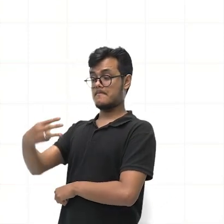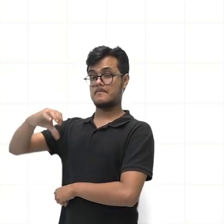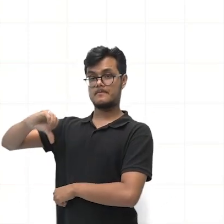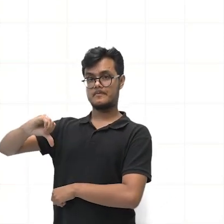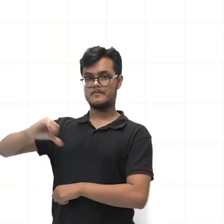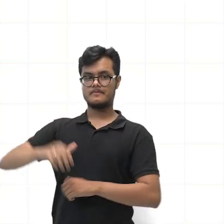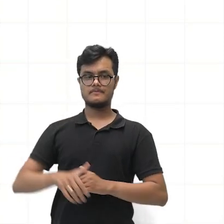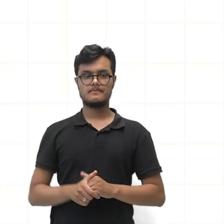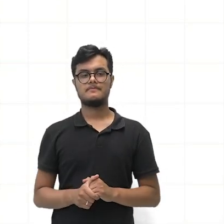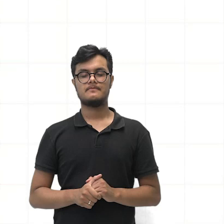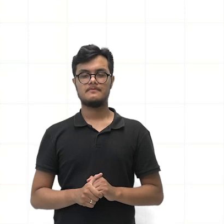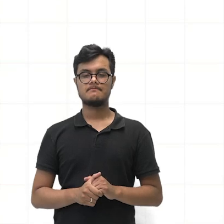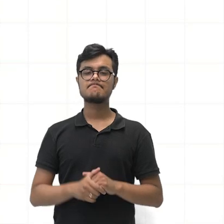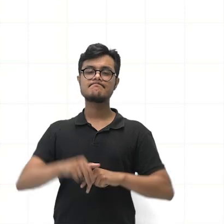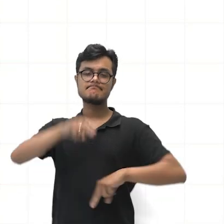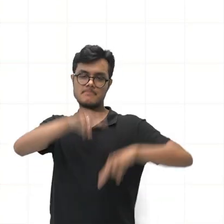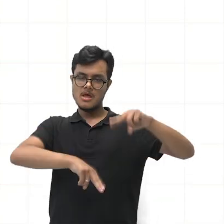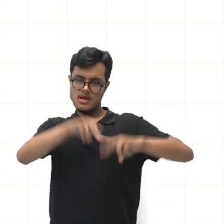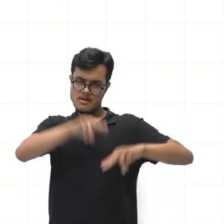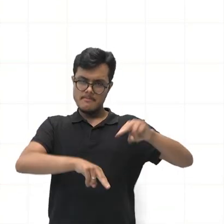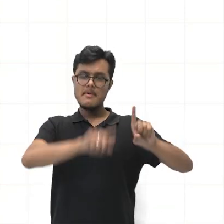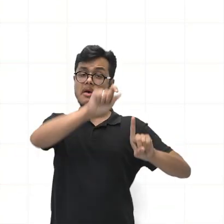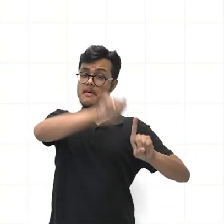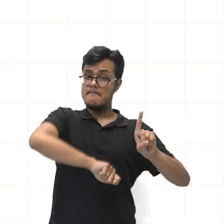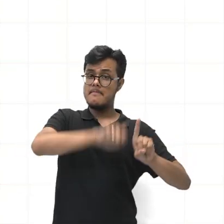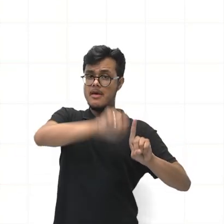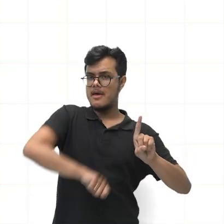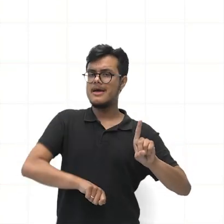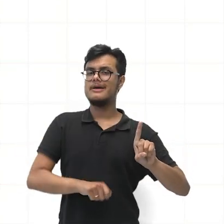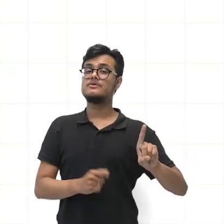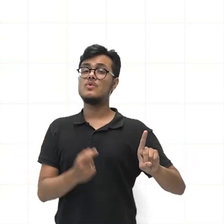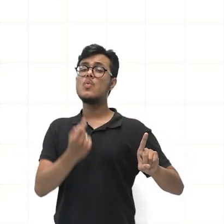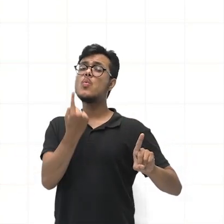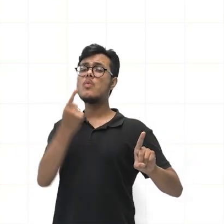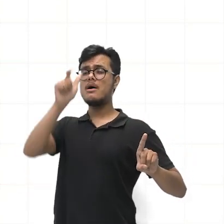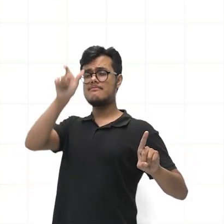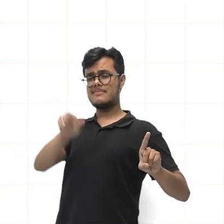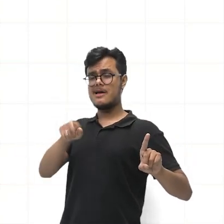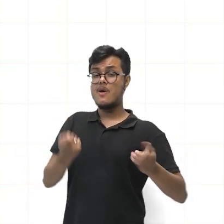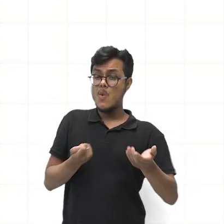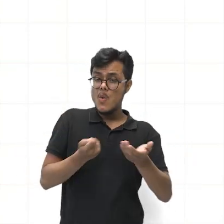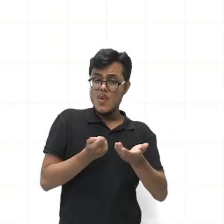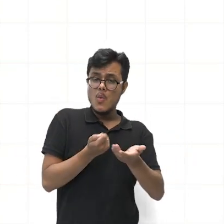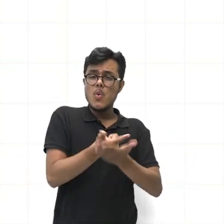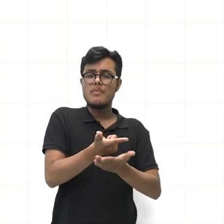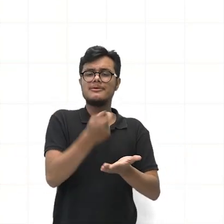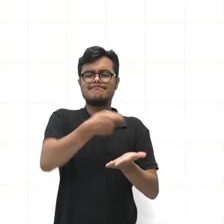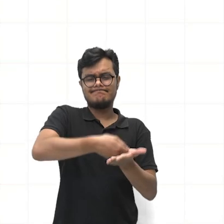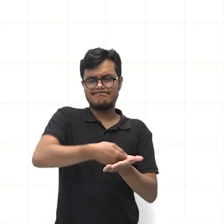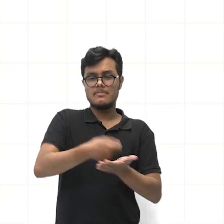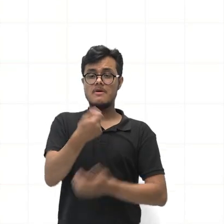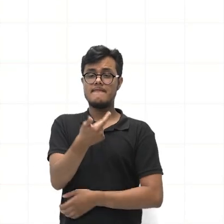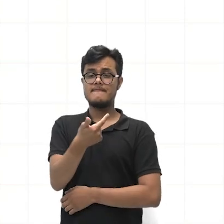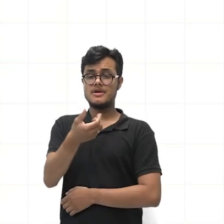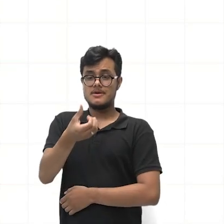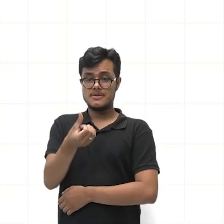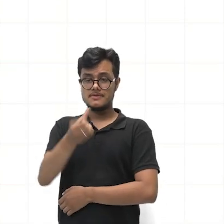26,39, né? Então, em junho, uma pessoa nesse período aqui, em 2019, gastou o